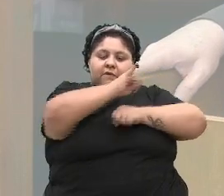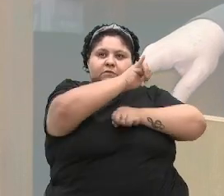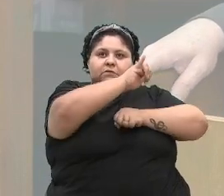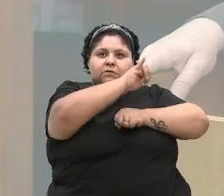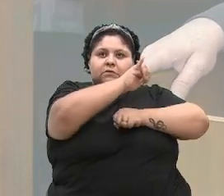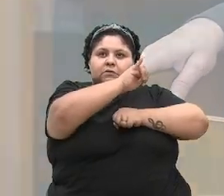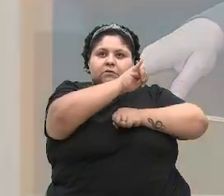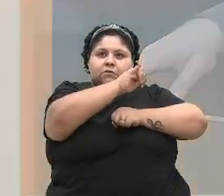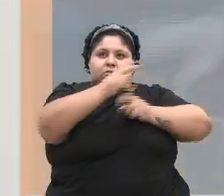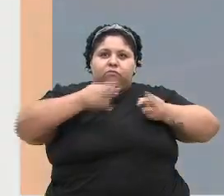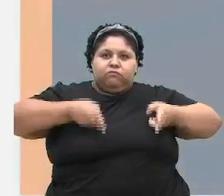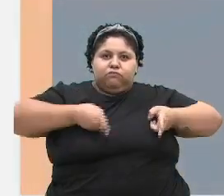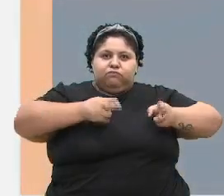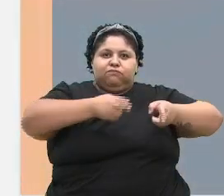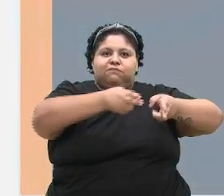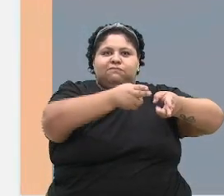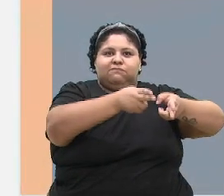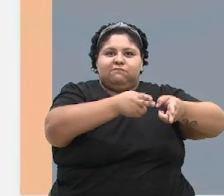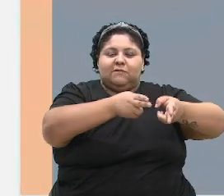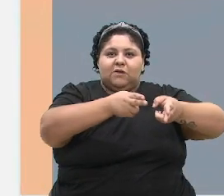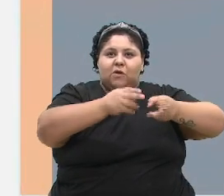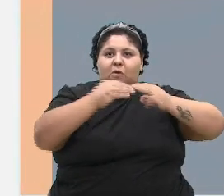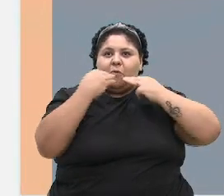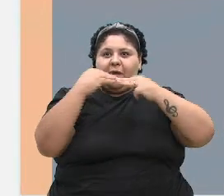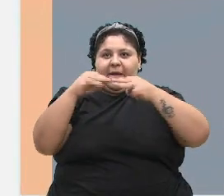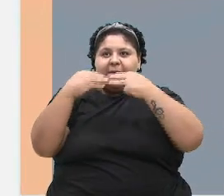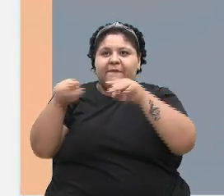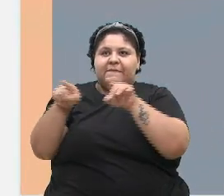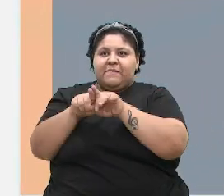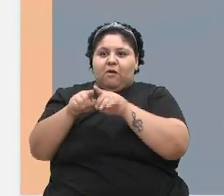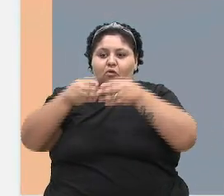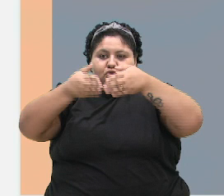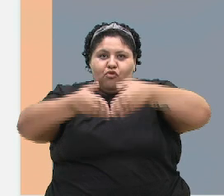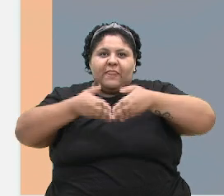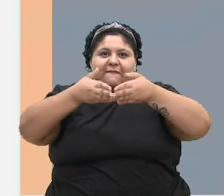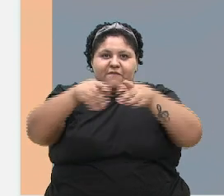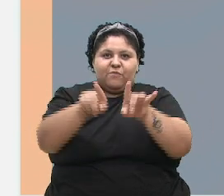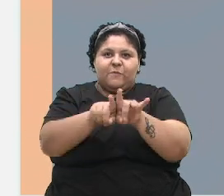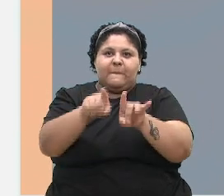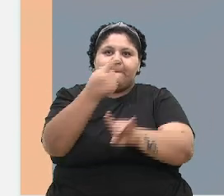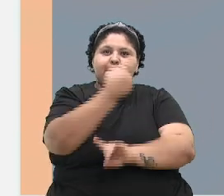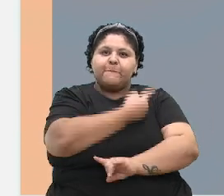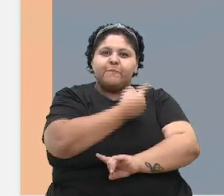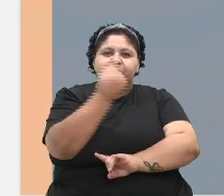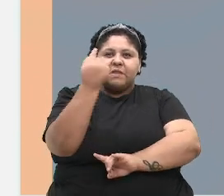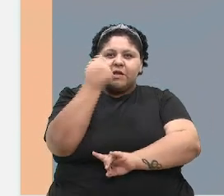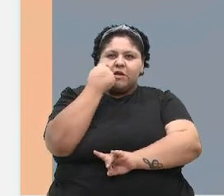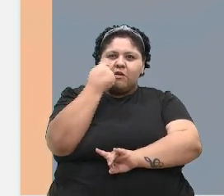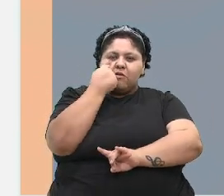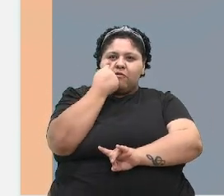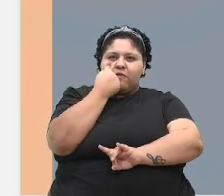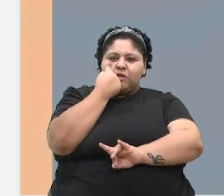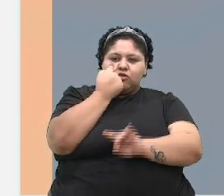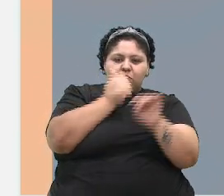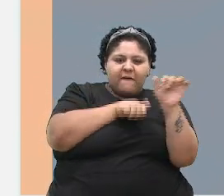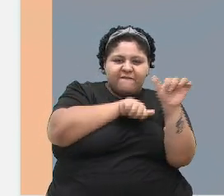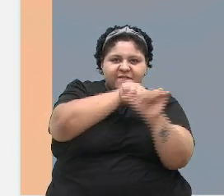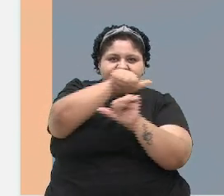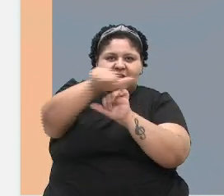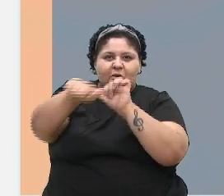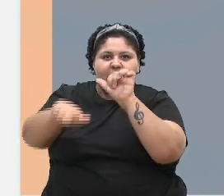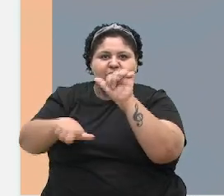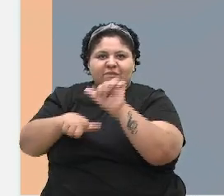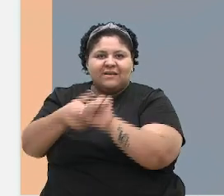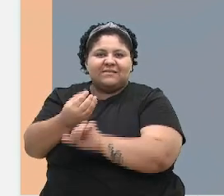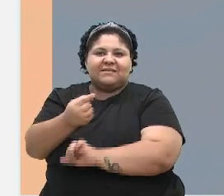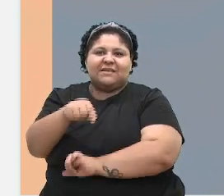um trem, temos um caminhão e temos um navio, né? E eu vejo uma virada de página, vereadora Gladys, para Caxias